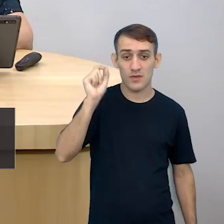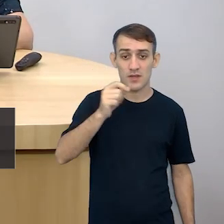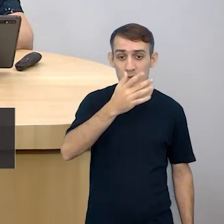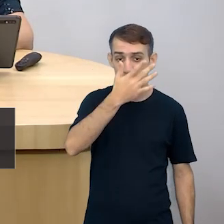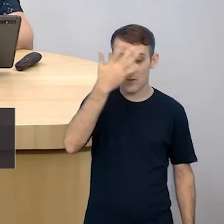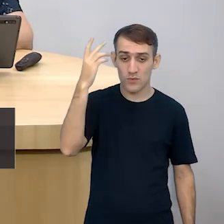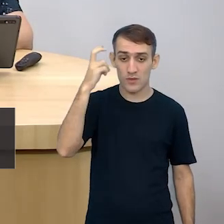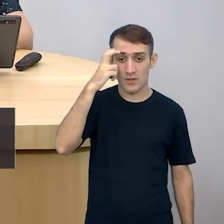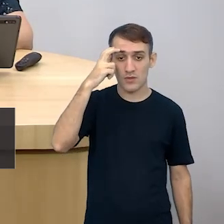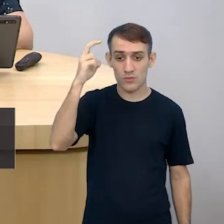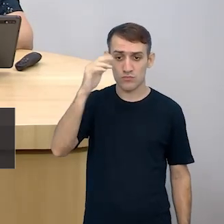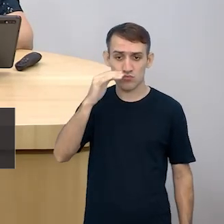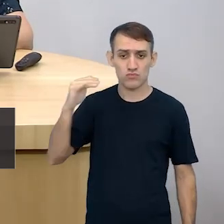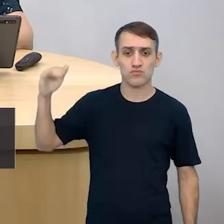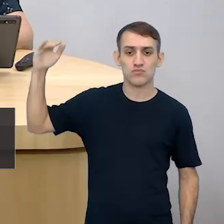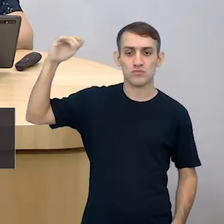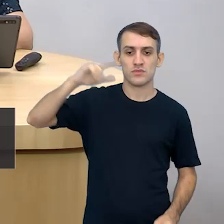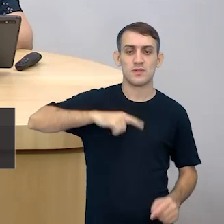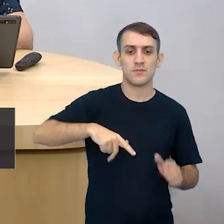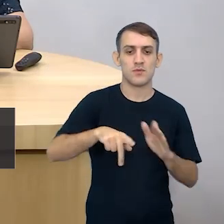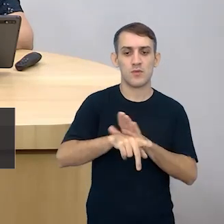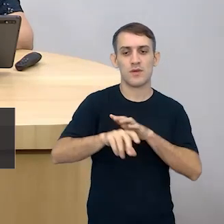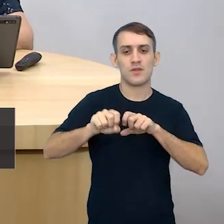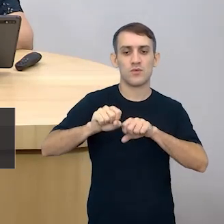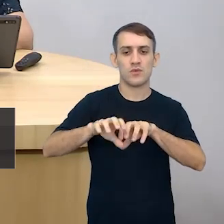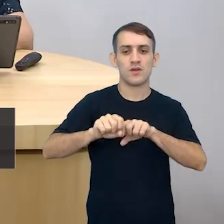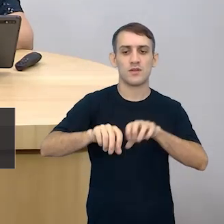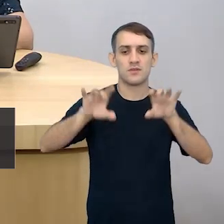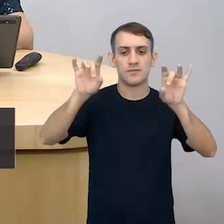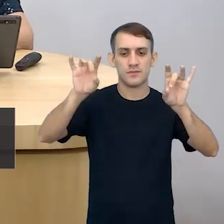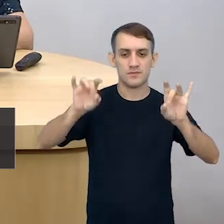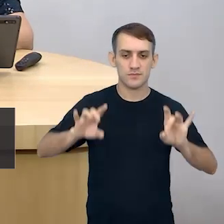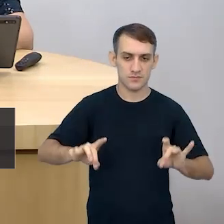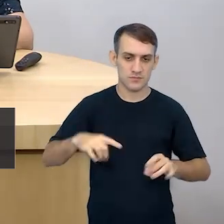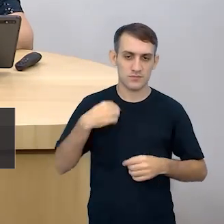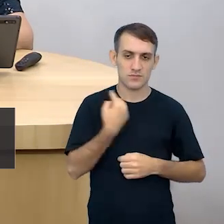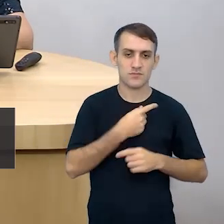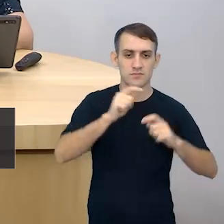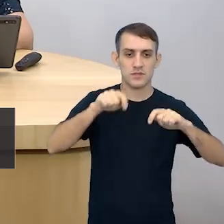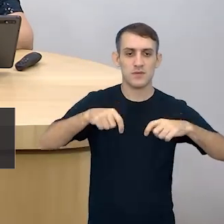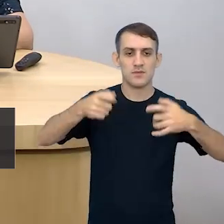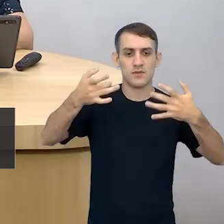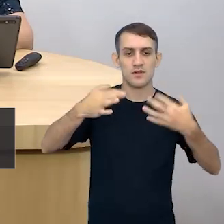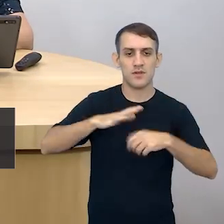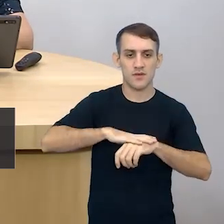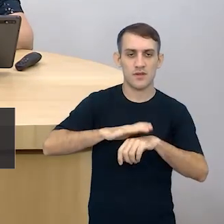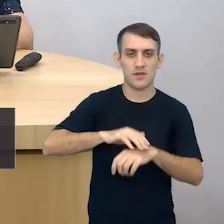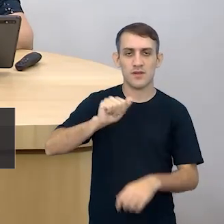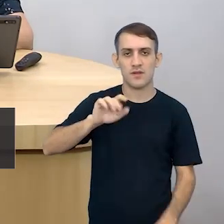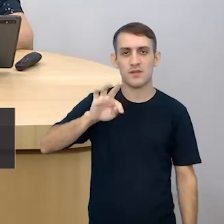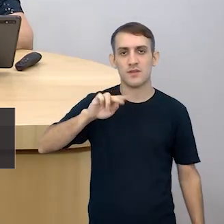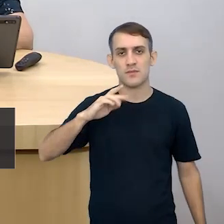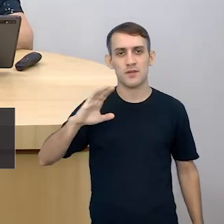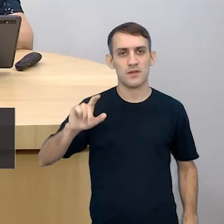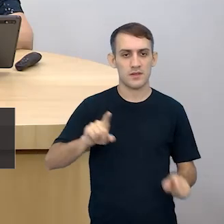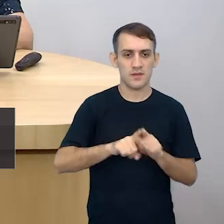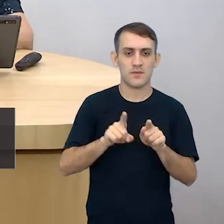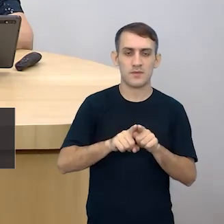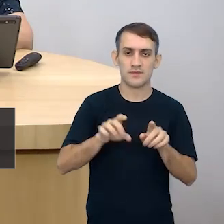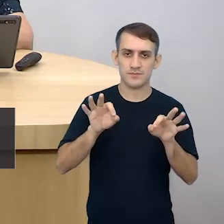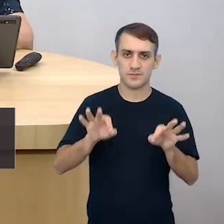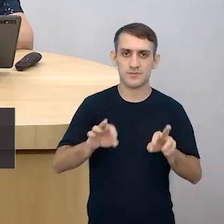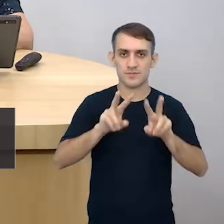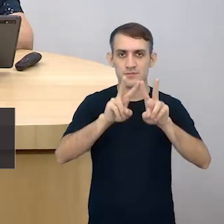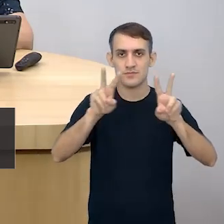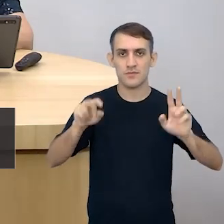da educação especial. Sim. Podemos falar sobre isso, fazer um ATPC com o pessoal superdotados,